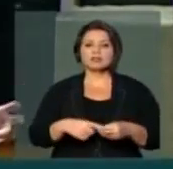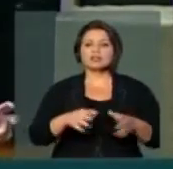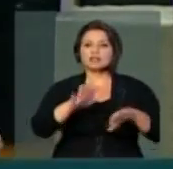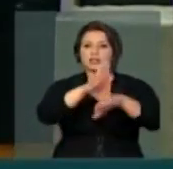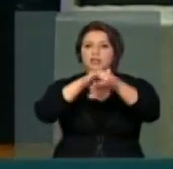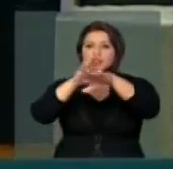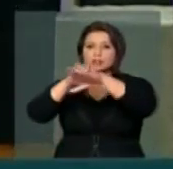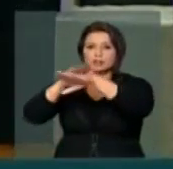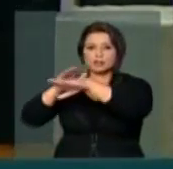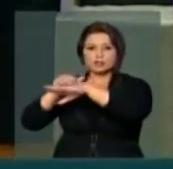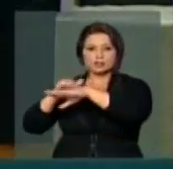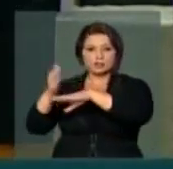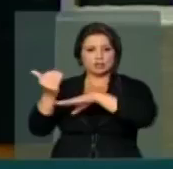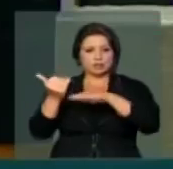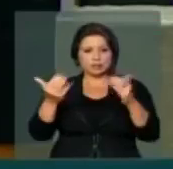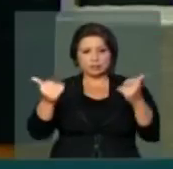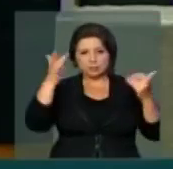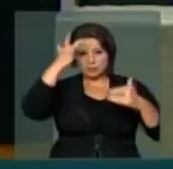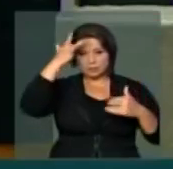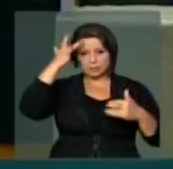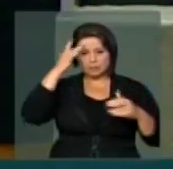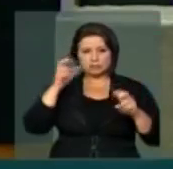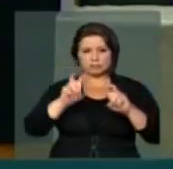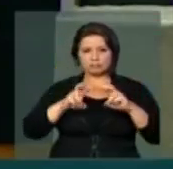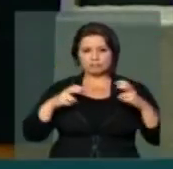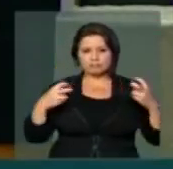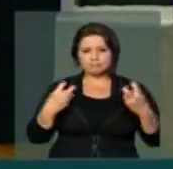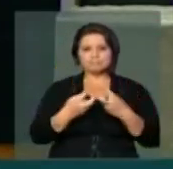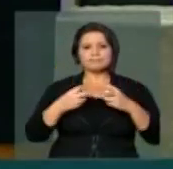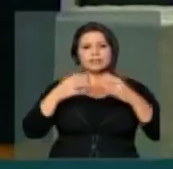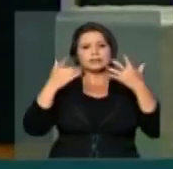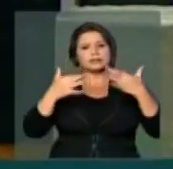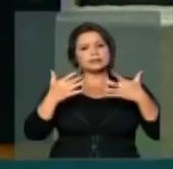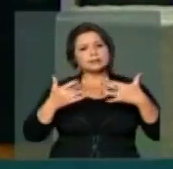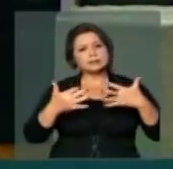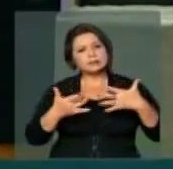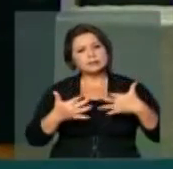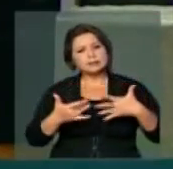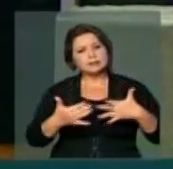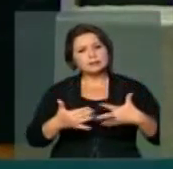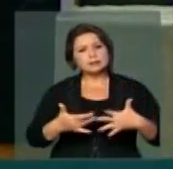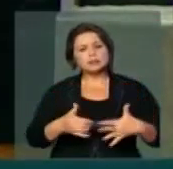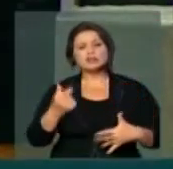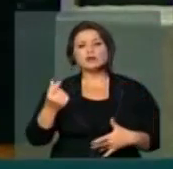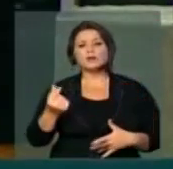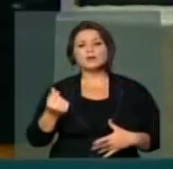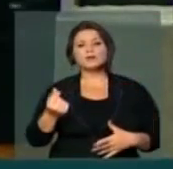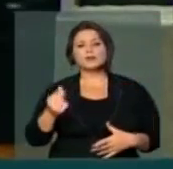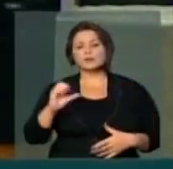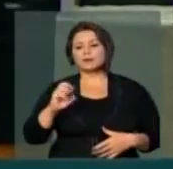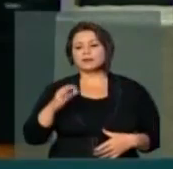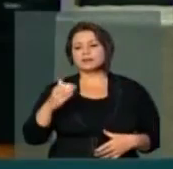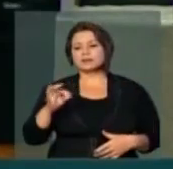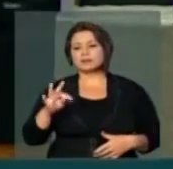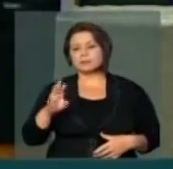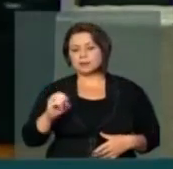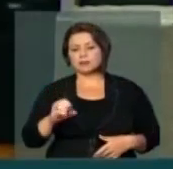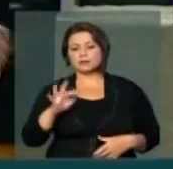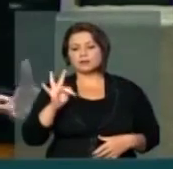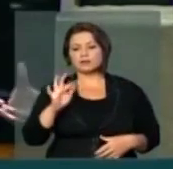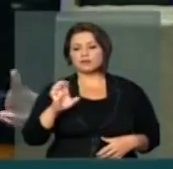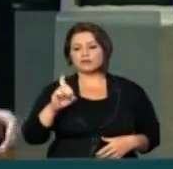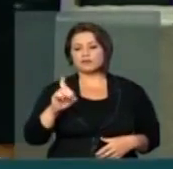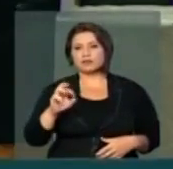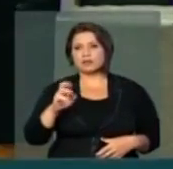convidando a comunidade local, portas abertas, explicando o que é o orçamento federal, cada um tendo a oportunidade de dizer o